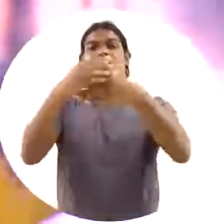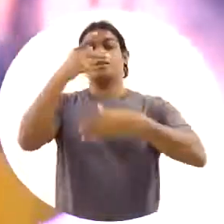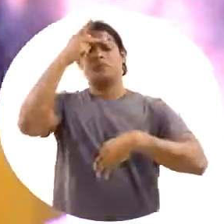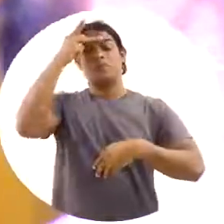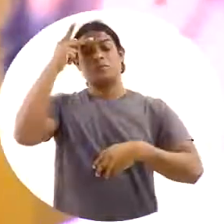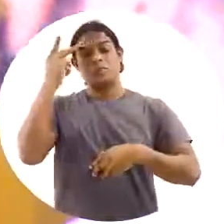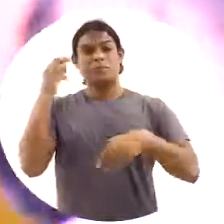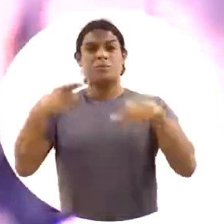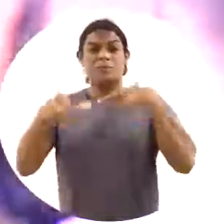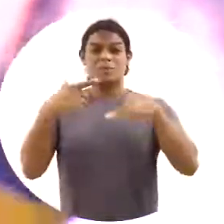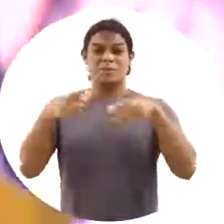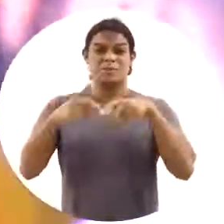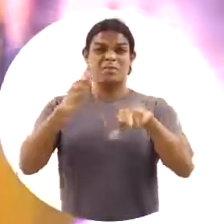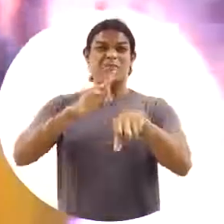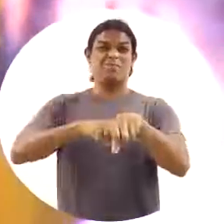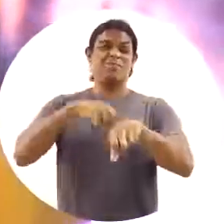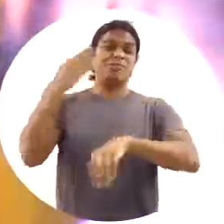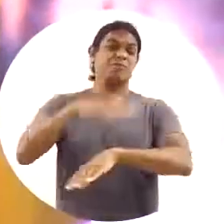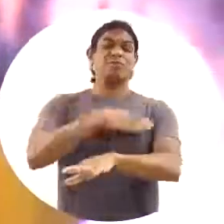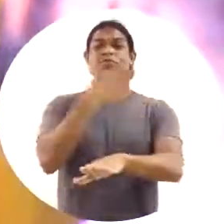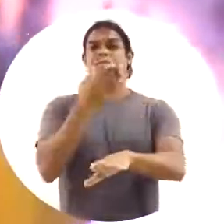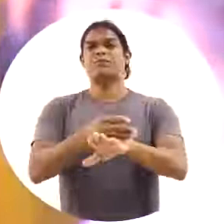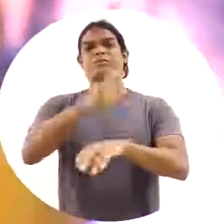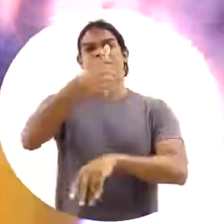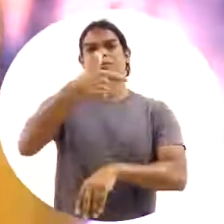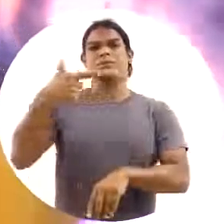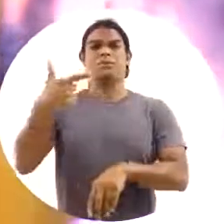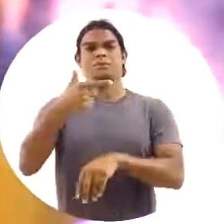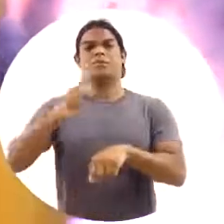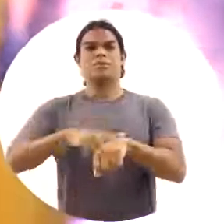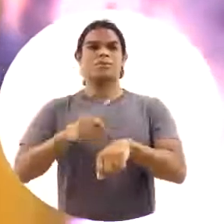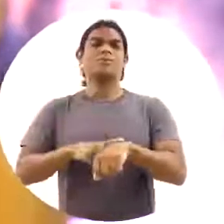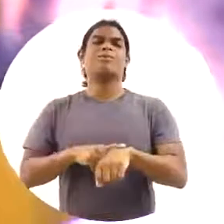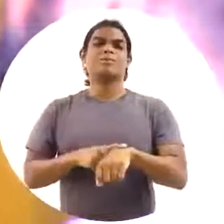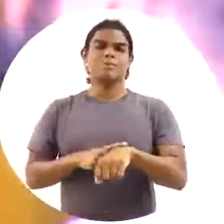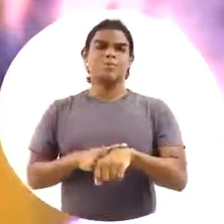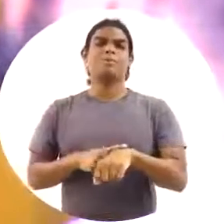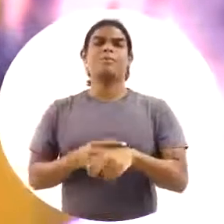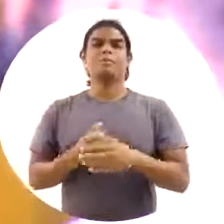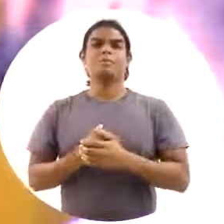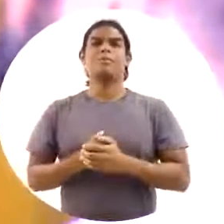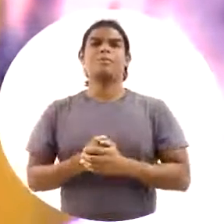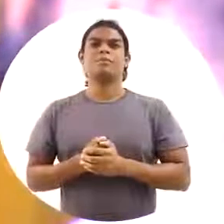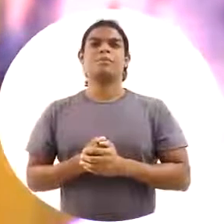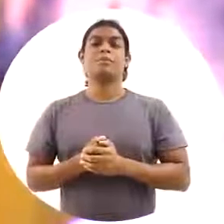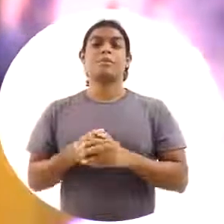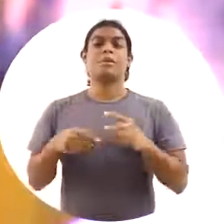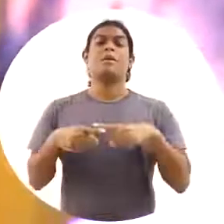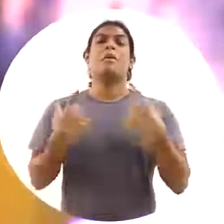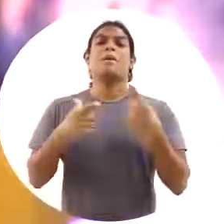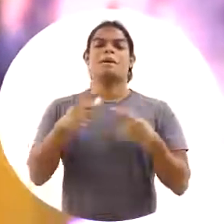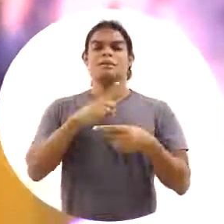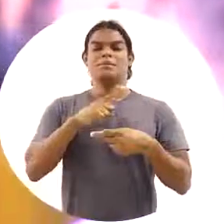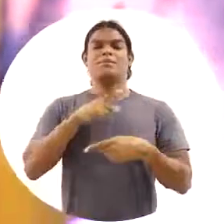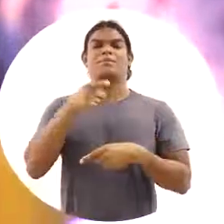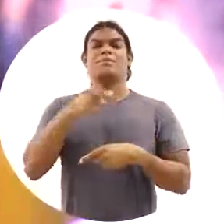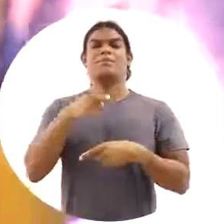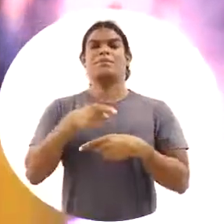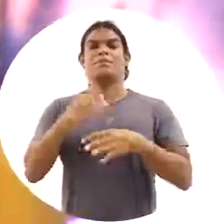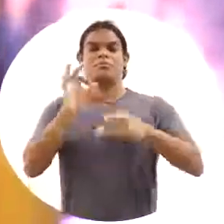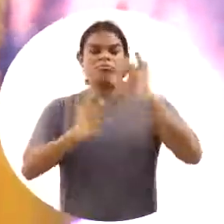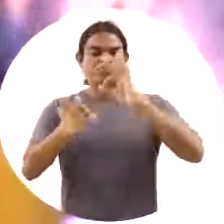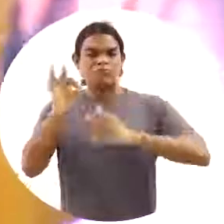horas e são pagas 8 horas. Com certeza. Verdade. Entendeu? Isso aí assim fica bem, mas a gente tem essa consciência, a gente não tem